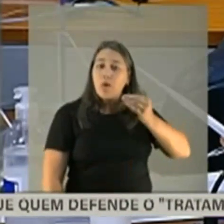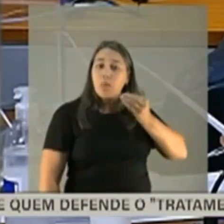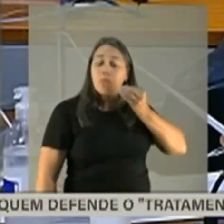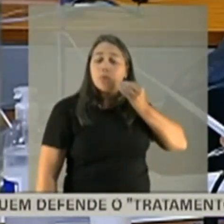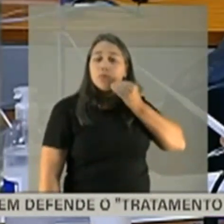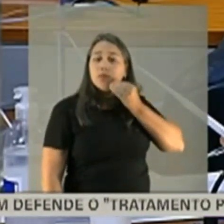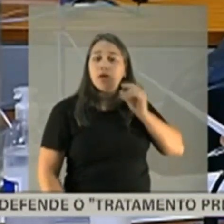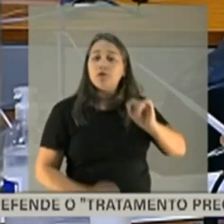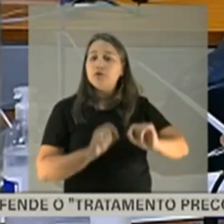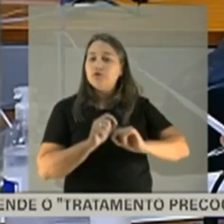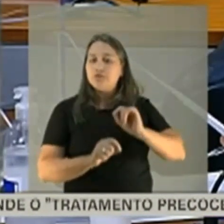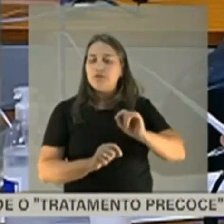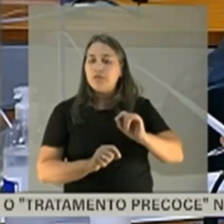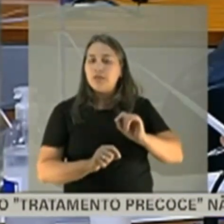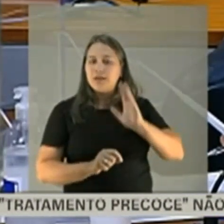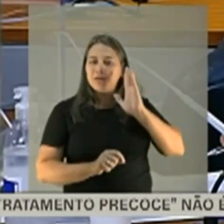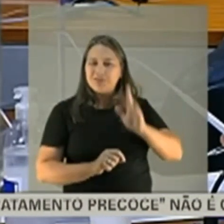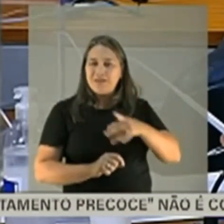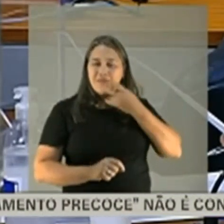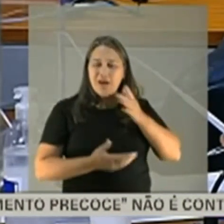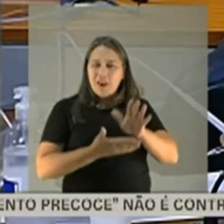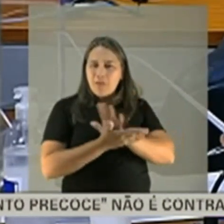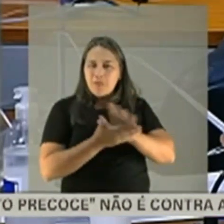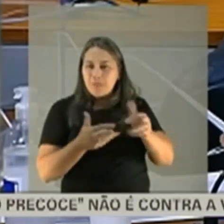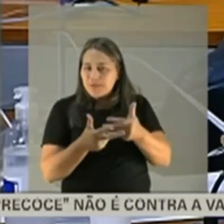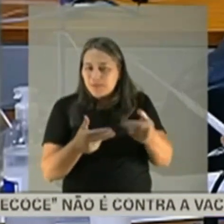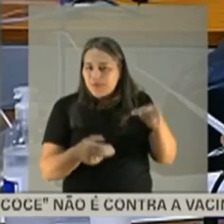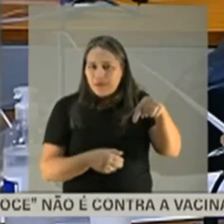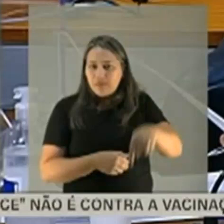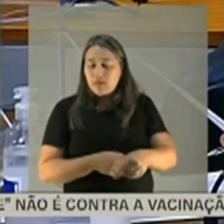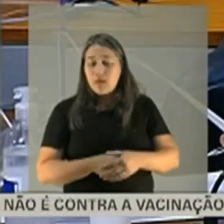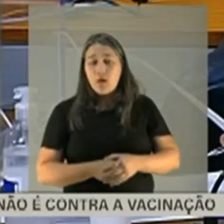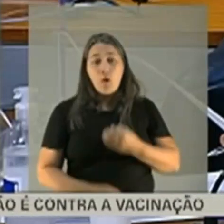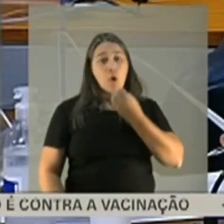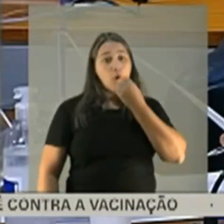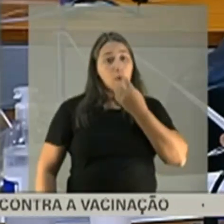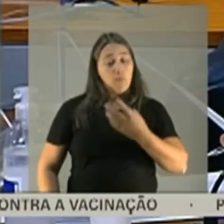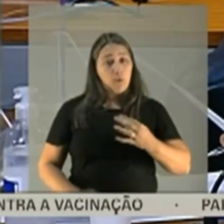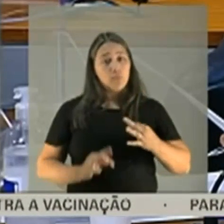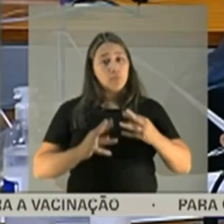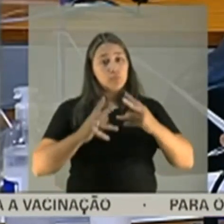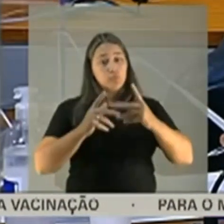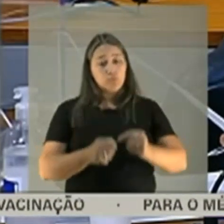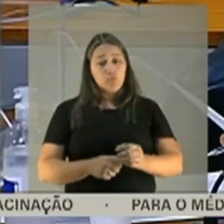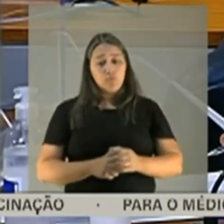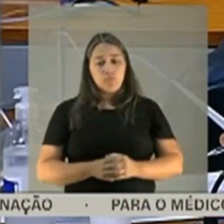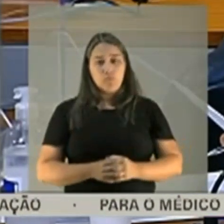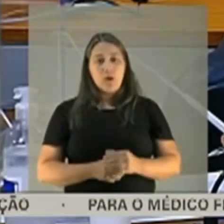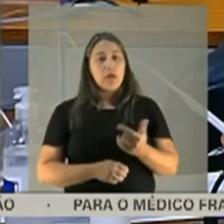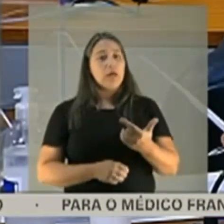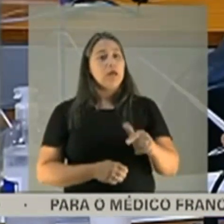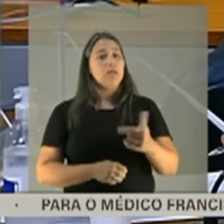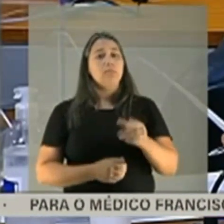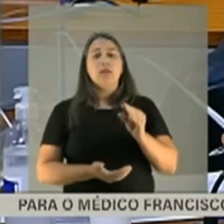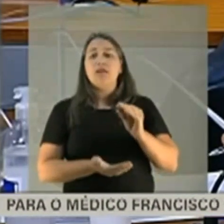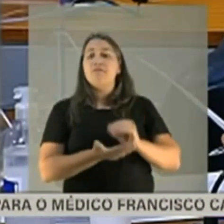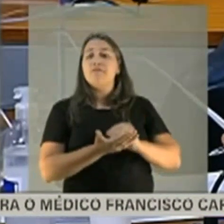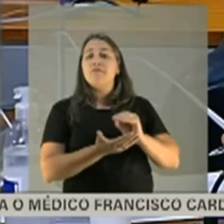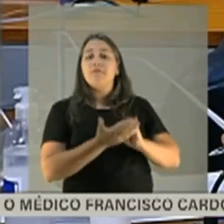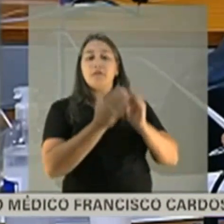desmascarar, como geralmente se coloca certas situações aqui. O bom disso tudo é que não está tendo